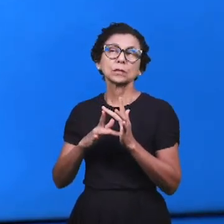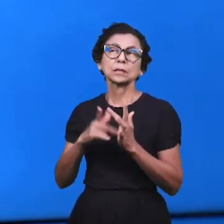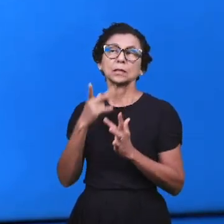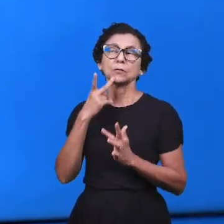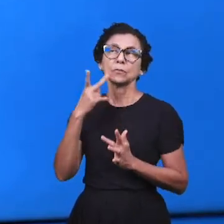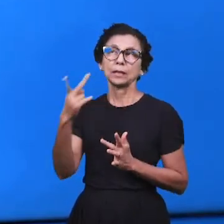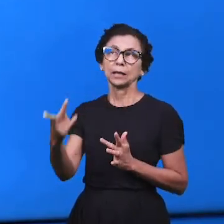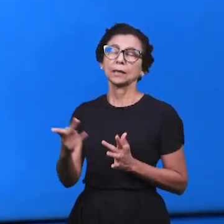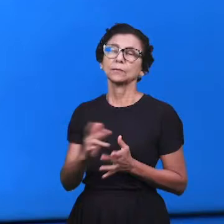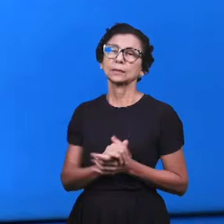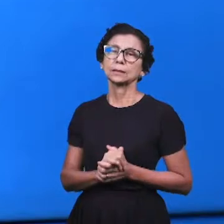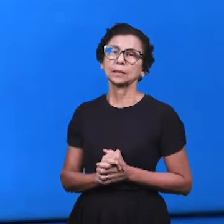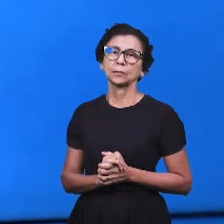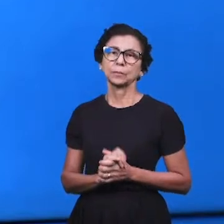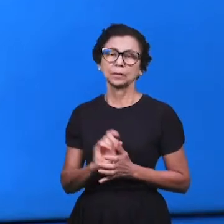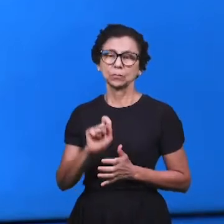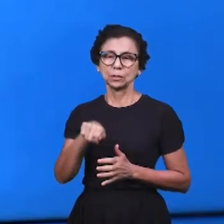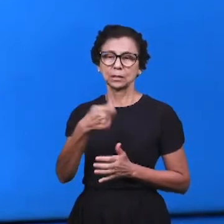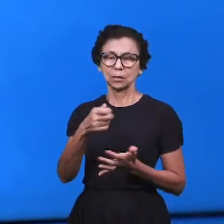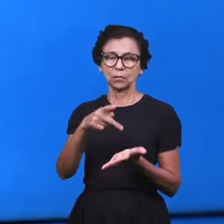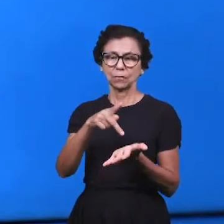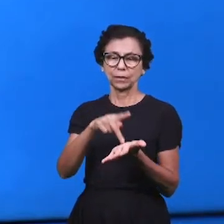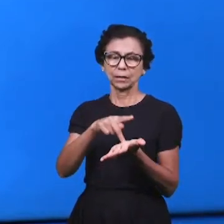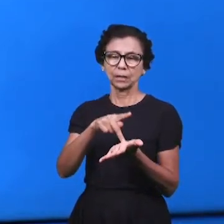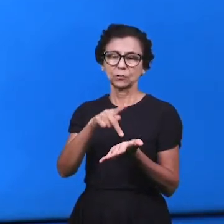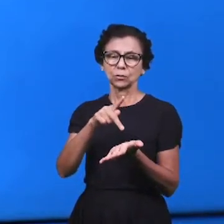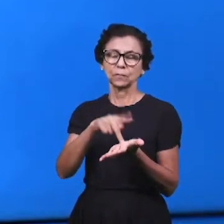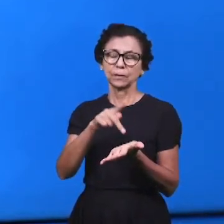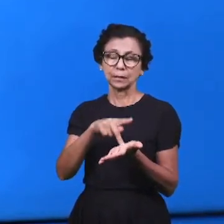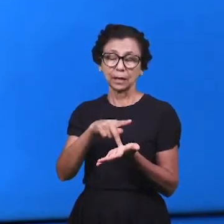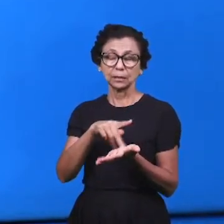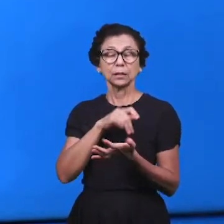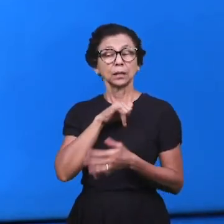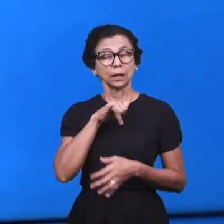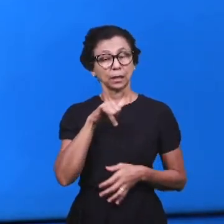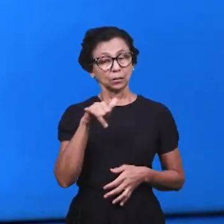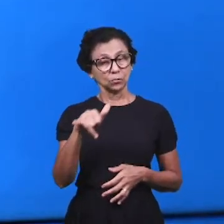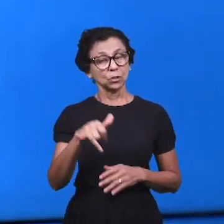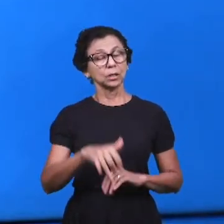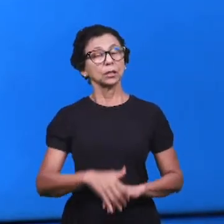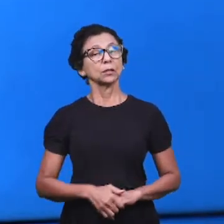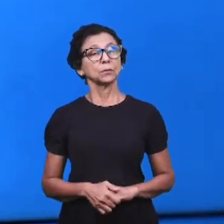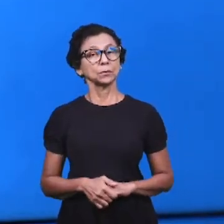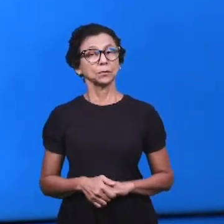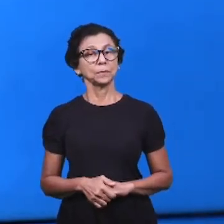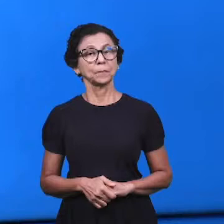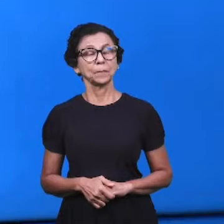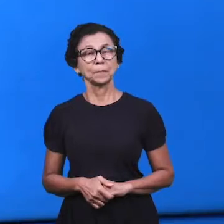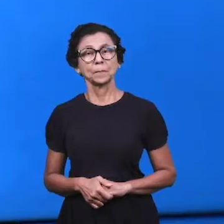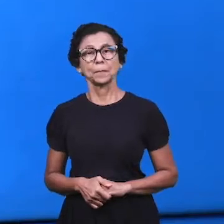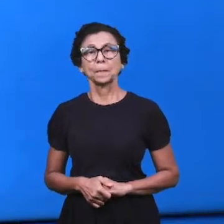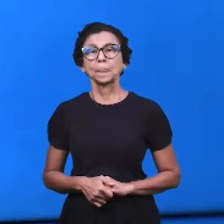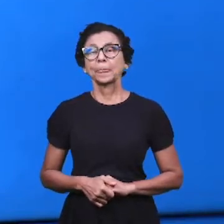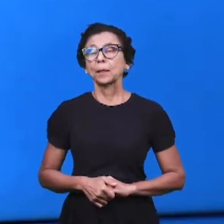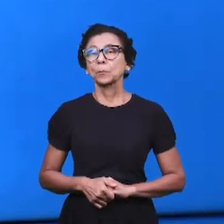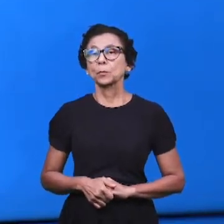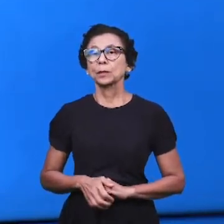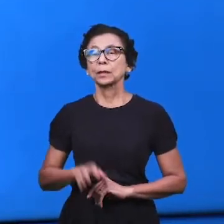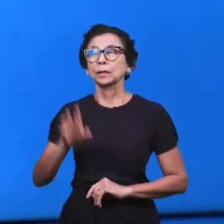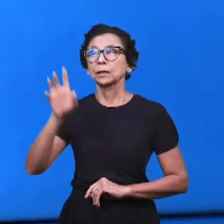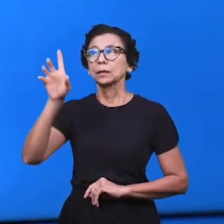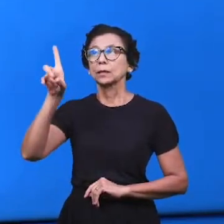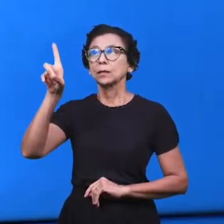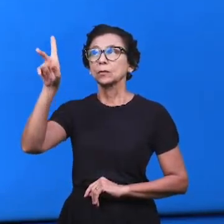verdade te digo, ele estava falando ali como filho a verdade que ele recebeu do Pai, né? Então, a verdade do